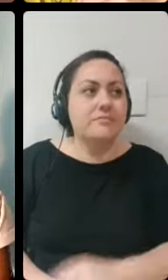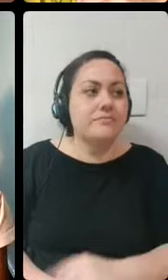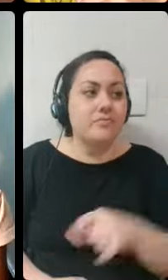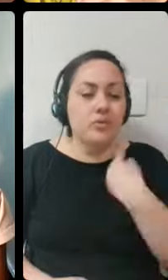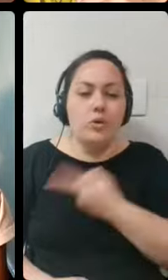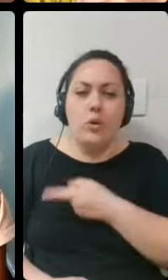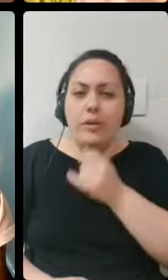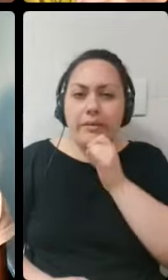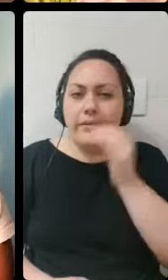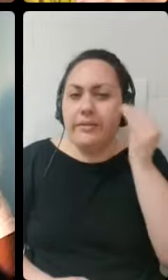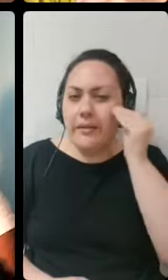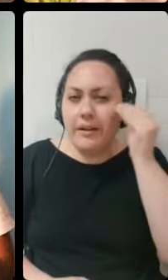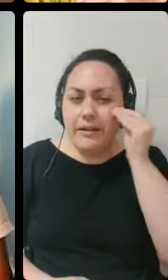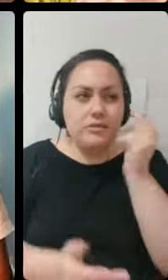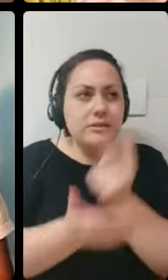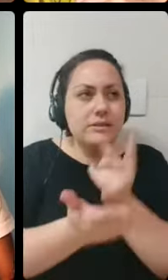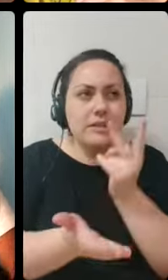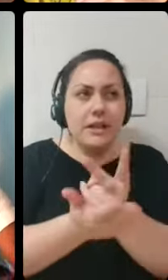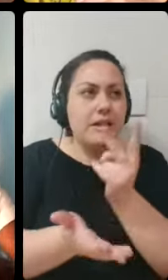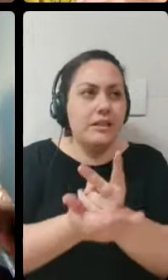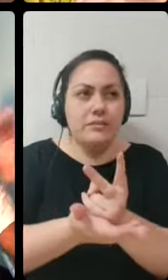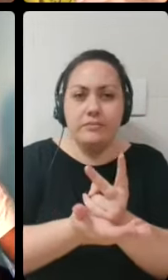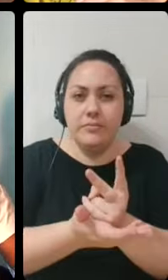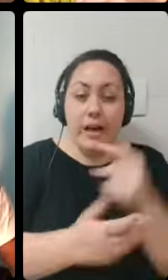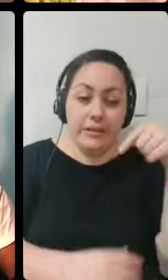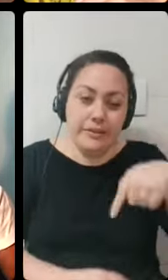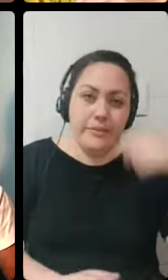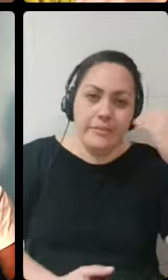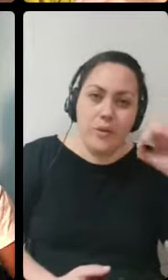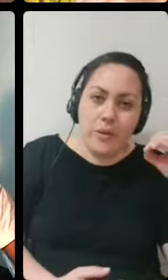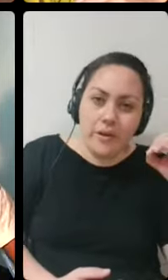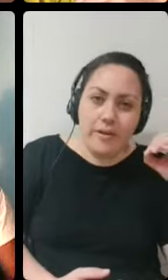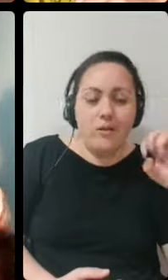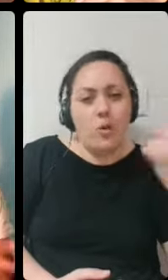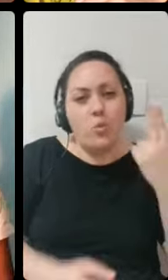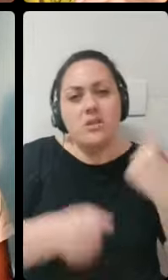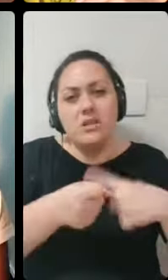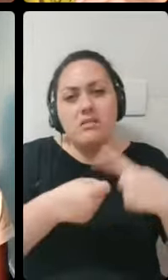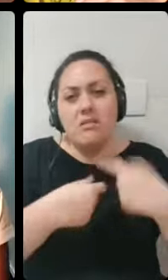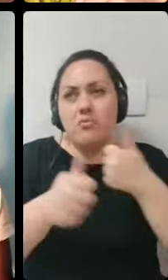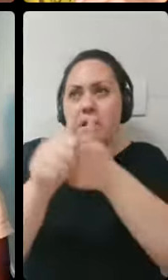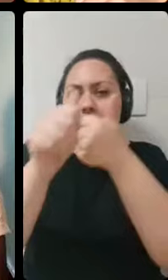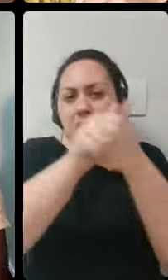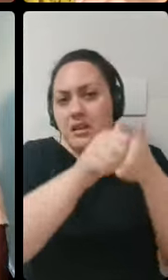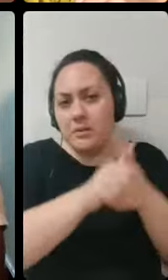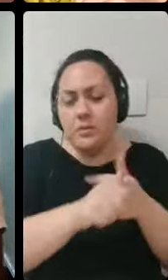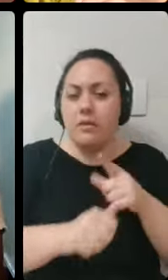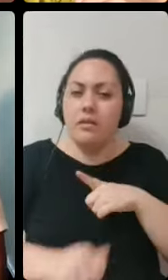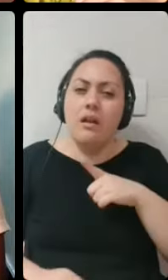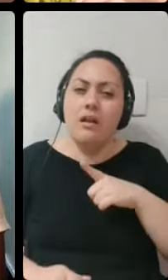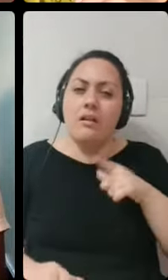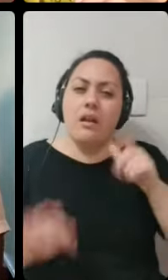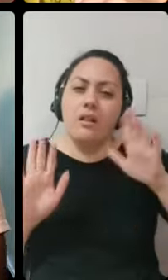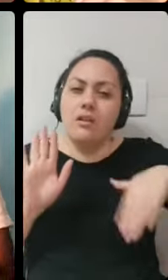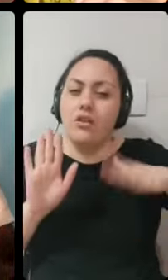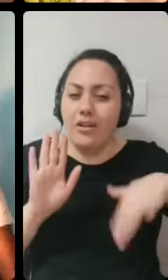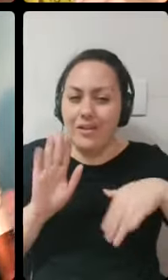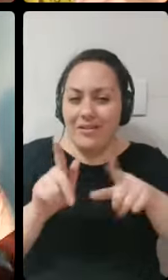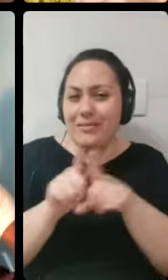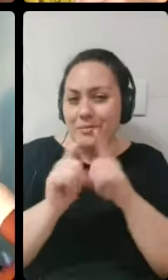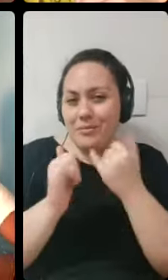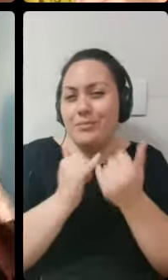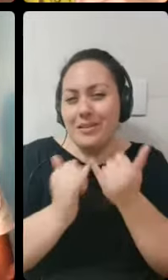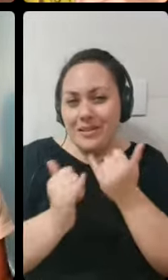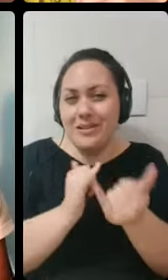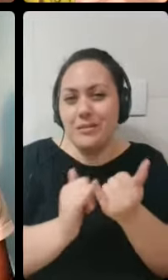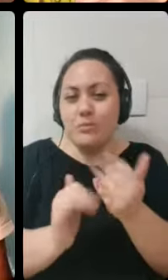as possibilidades possíveis aqui em Porto Alegre ou em cidades vizinhas. A gente foi no litoral, na nossa operação. Então, a gente